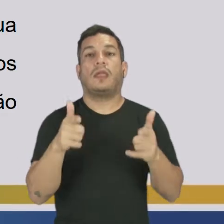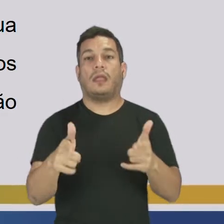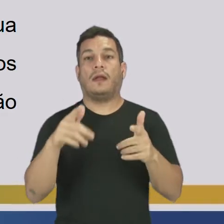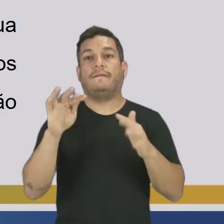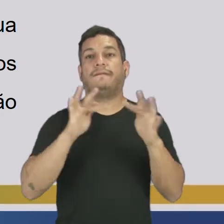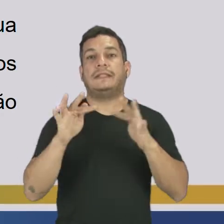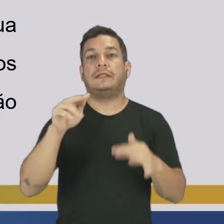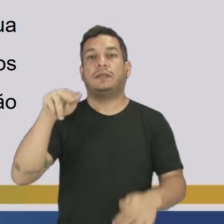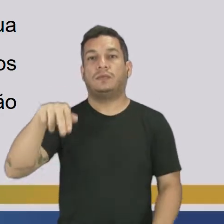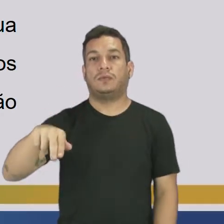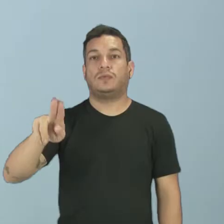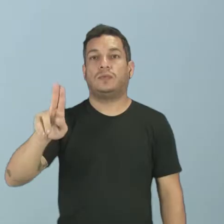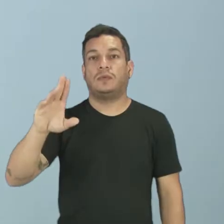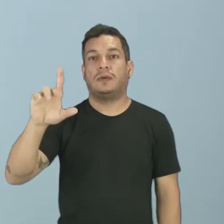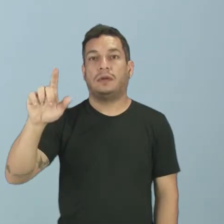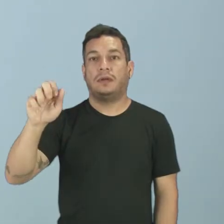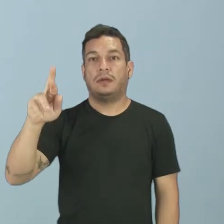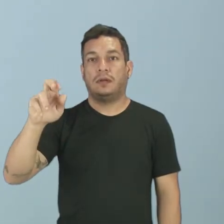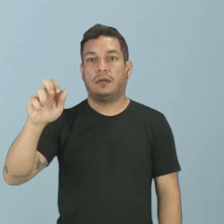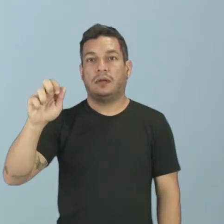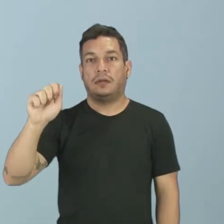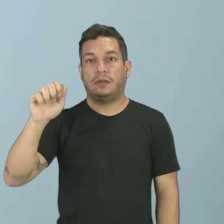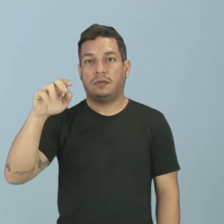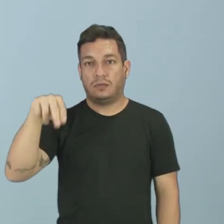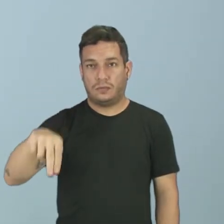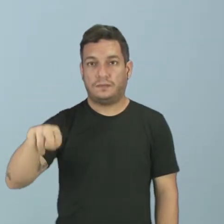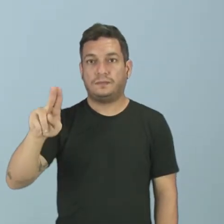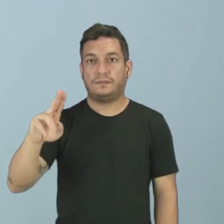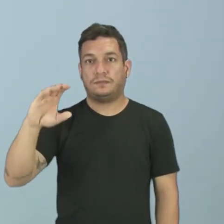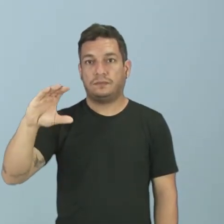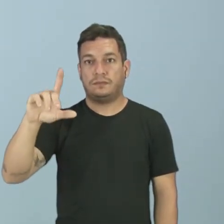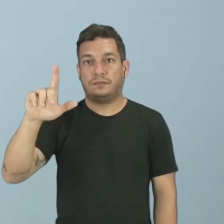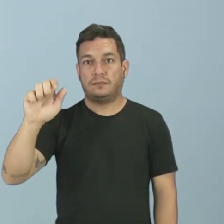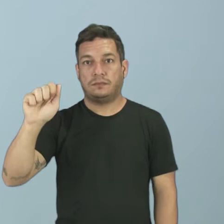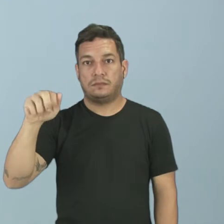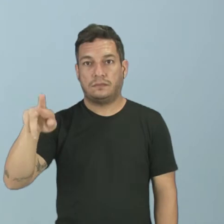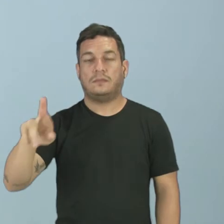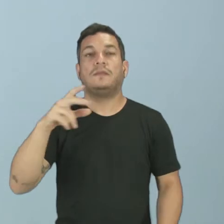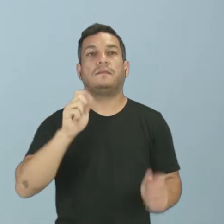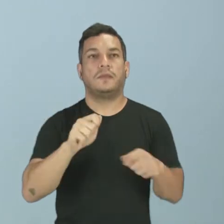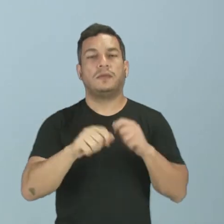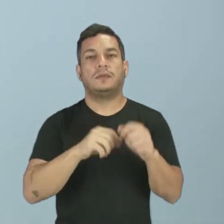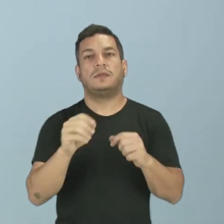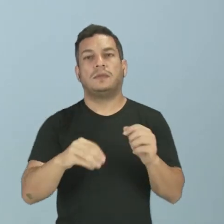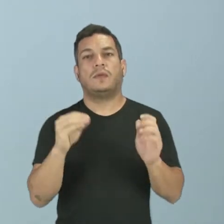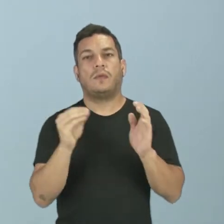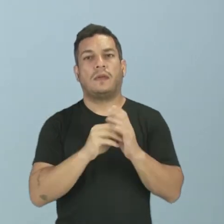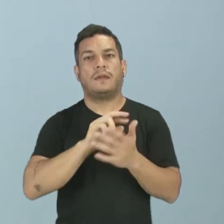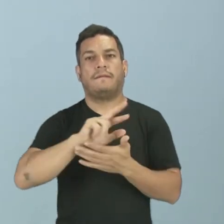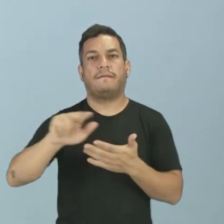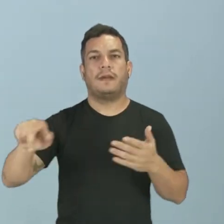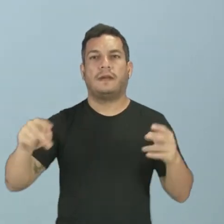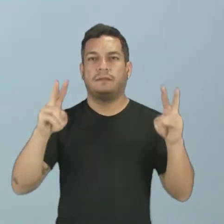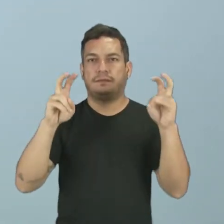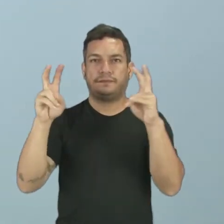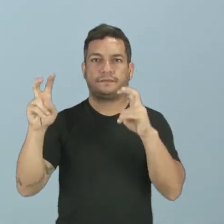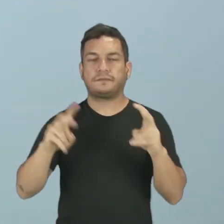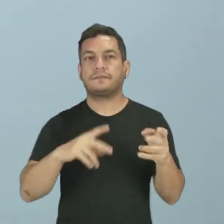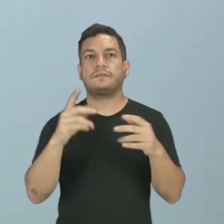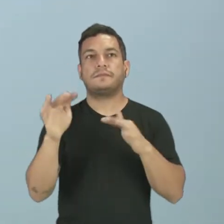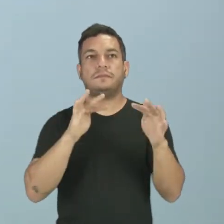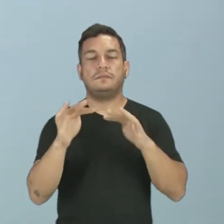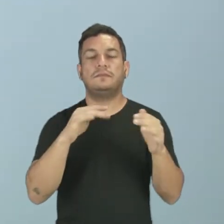física nuclear, e dependendo da forma em que lida com elas, pode ser aplicada em várias áreas. Então, a física nuclear estuda